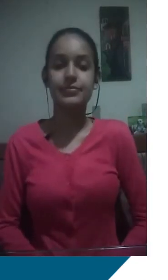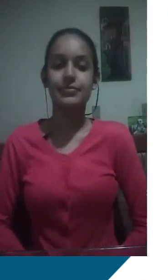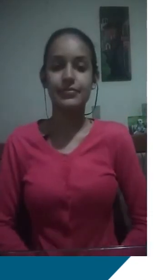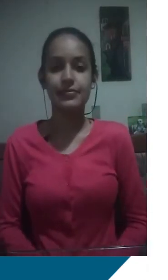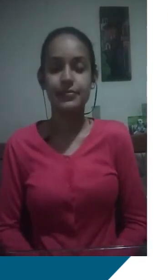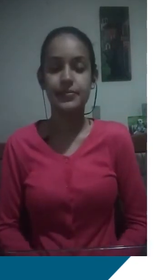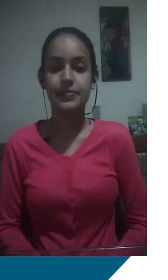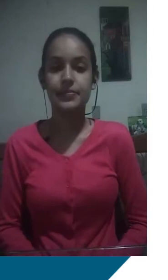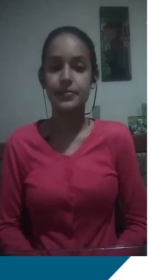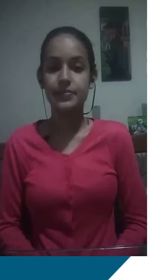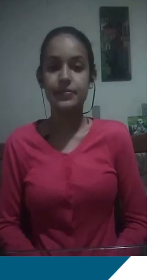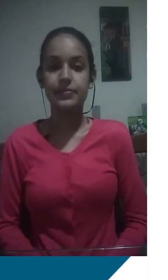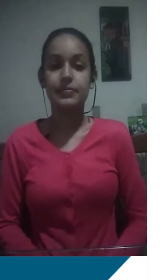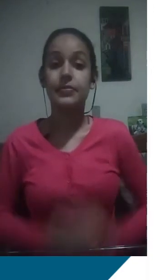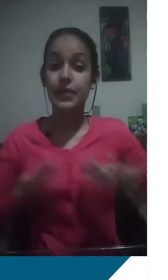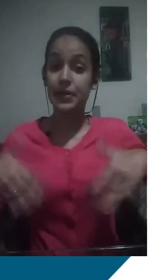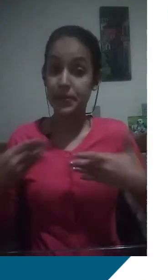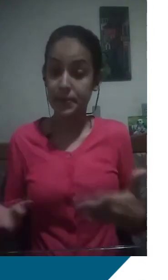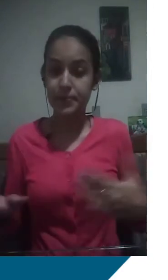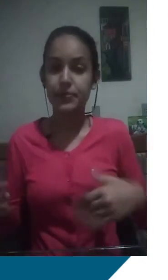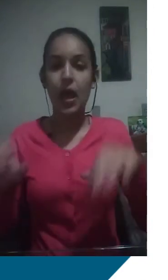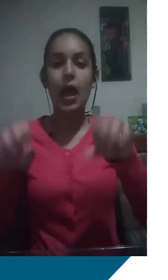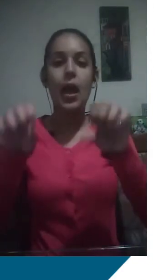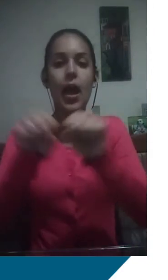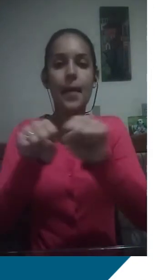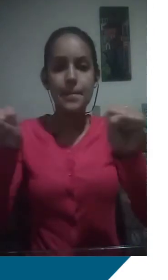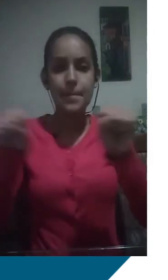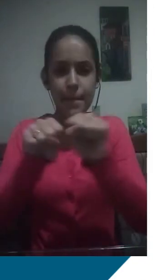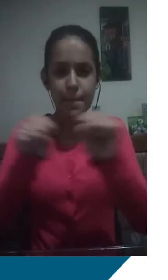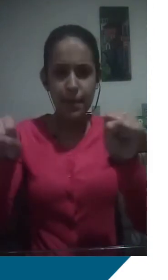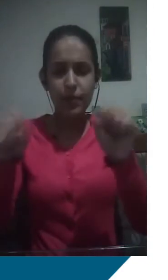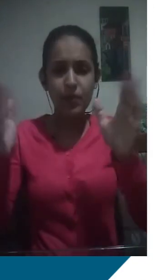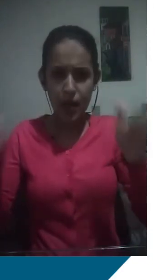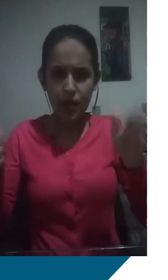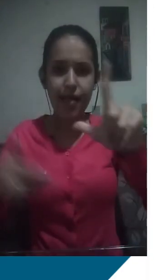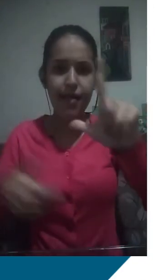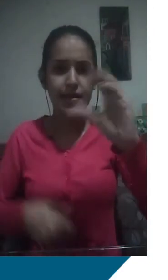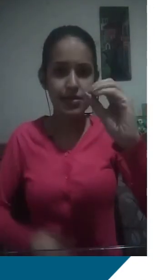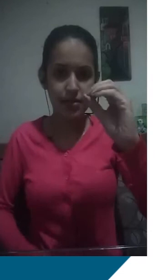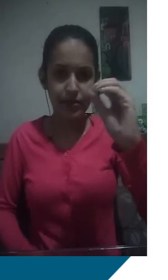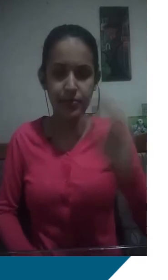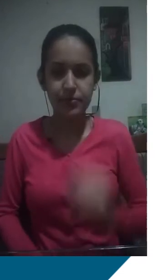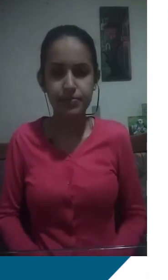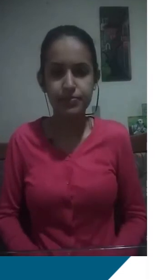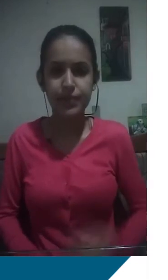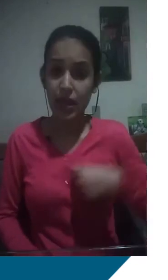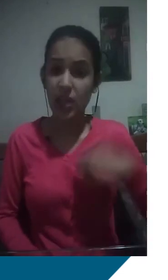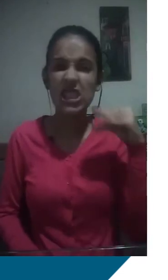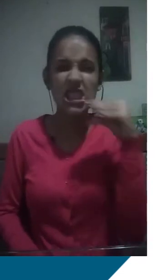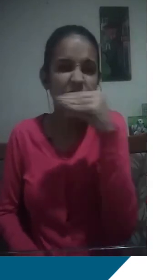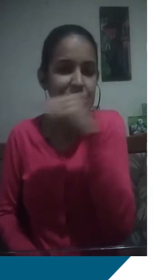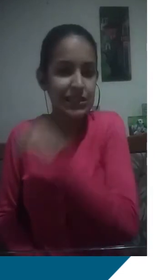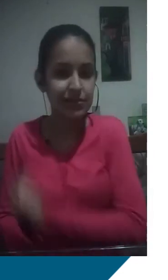ó, a barra estava com um comprimento inicial L0, ela foi aquecida, aumentei